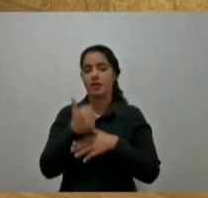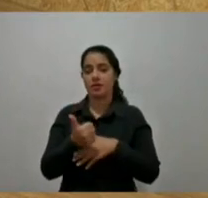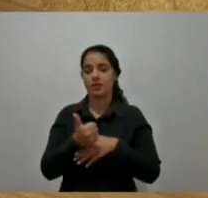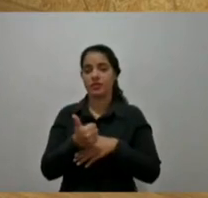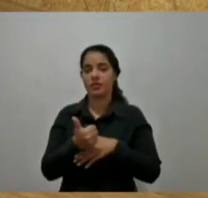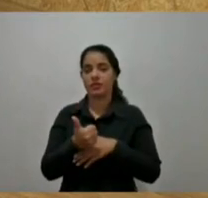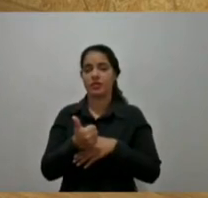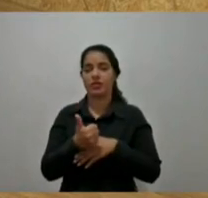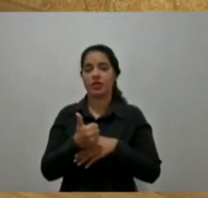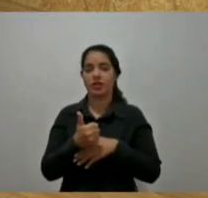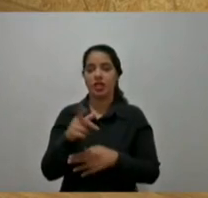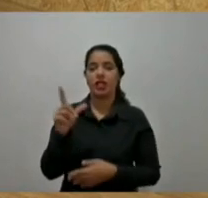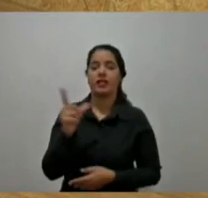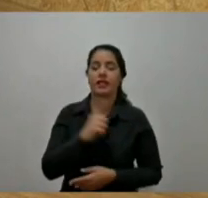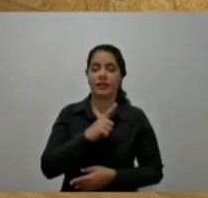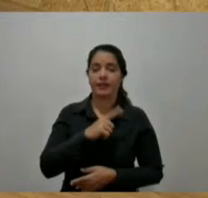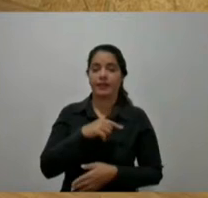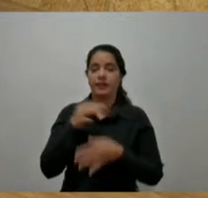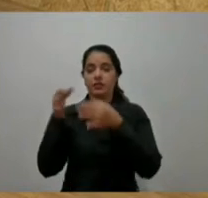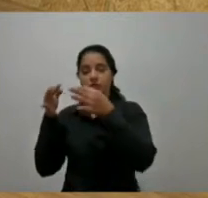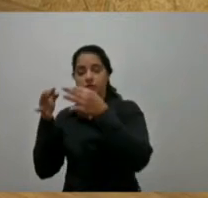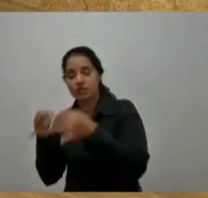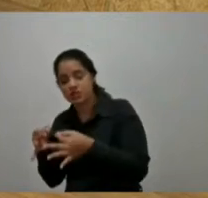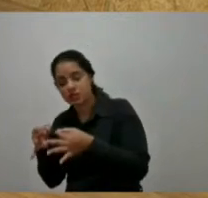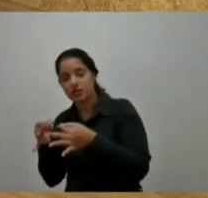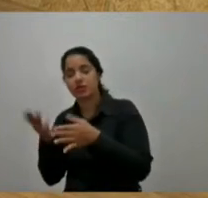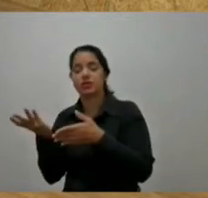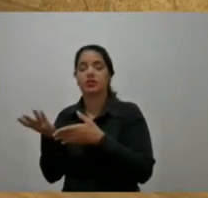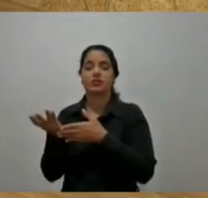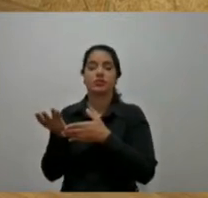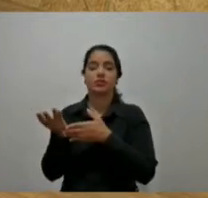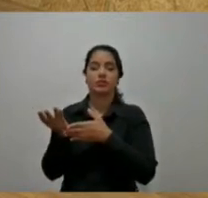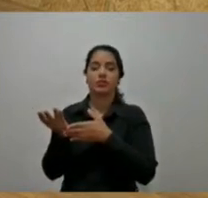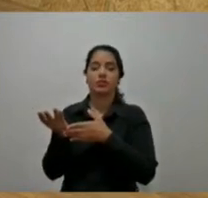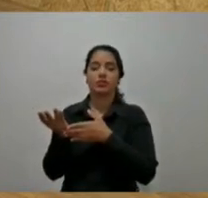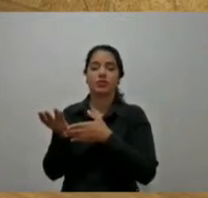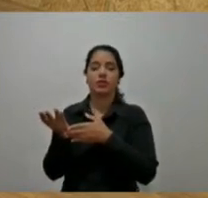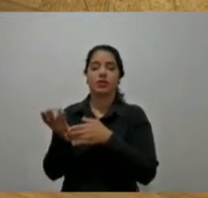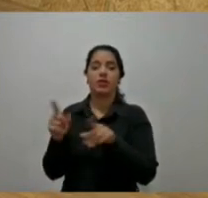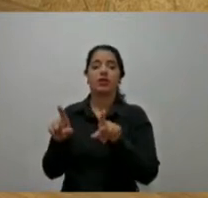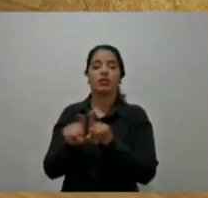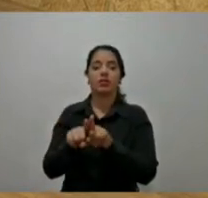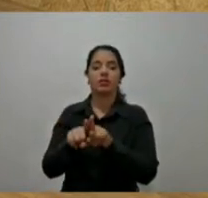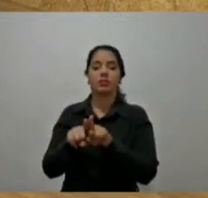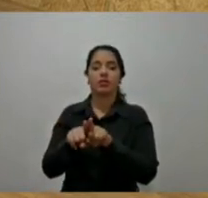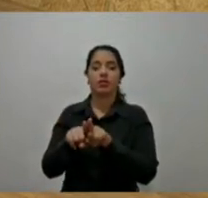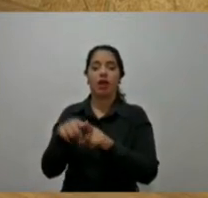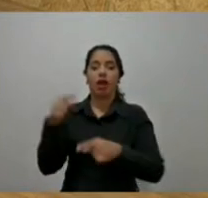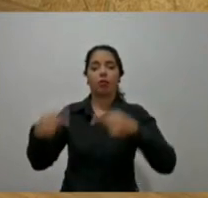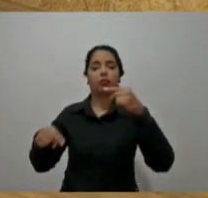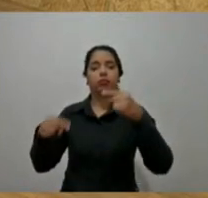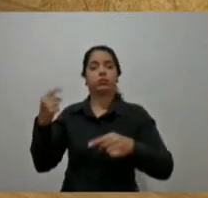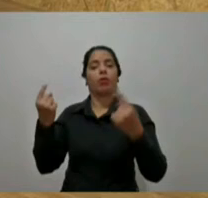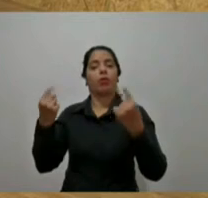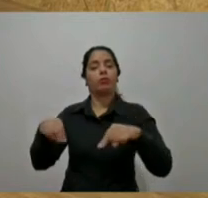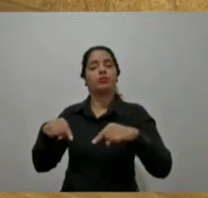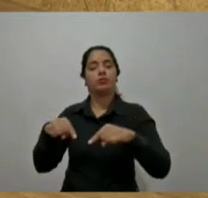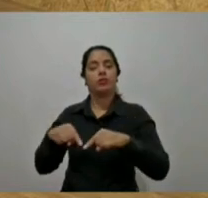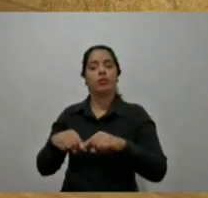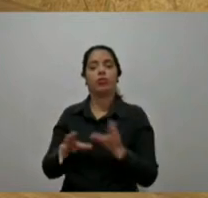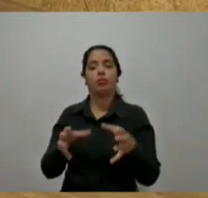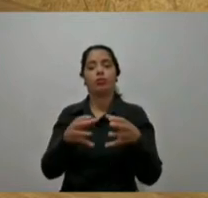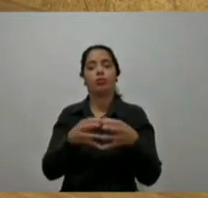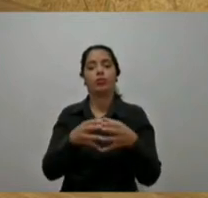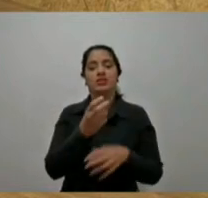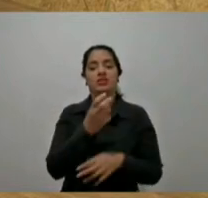é o certo por uma questão de inclusão, mas também tem vantagem competitiva, né? Então, um time de 5 pessoas como eu vai tomar